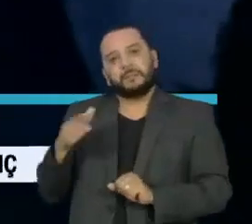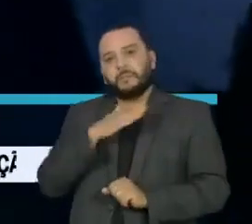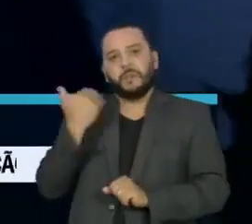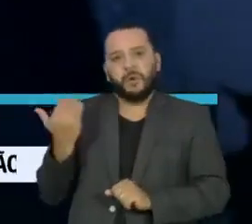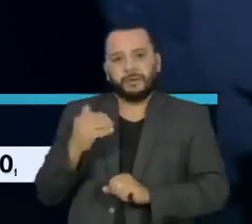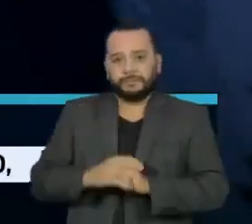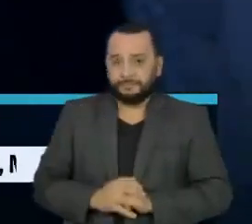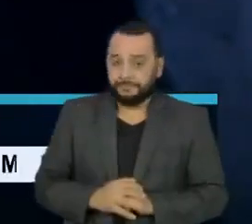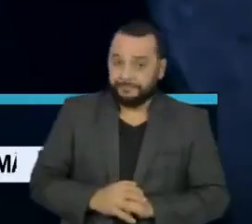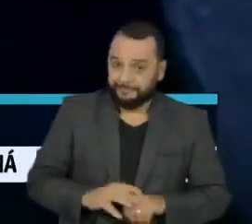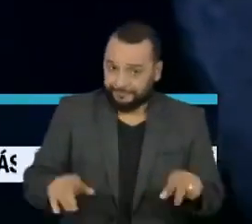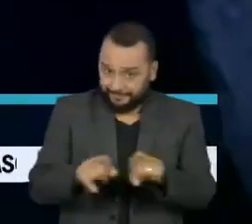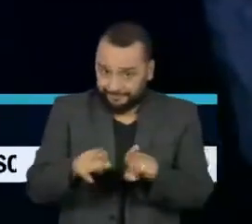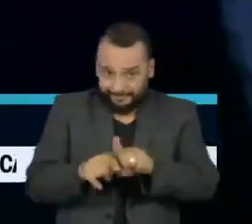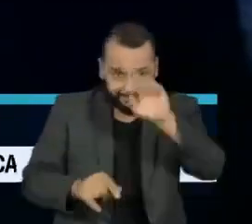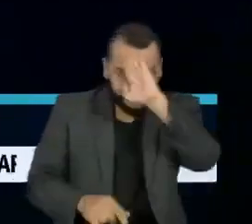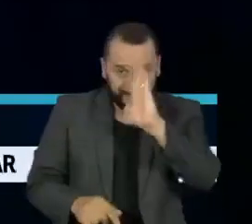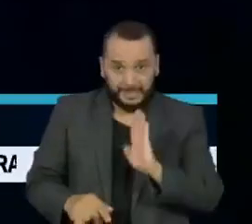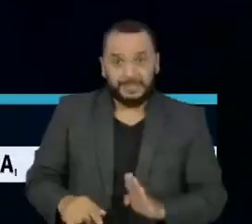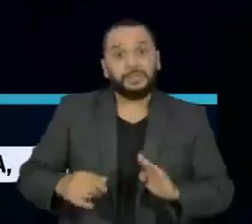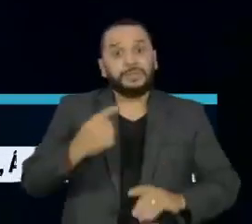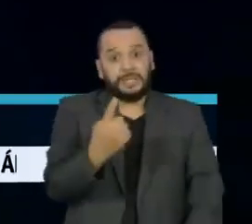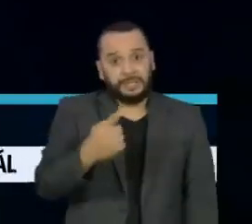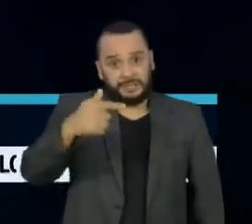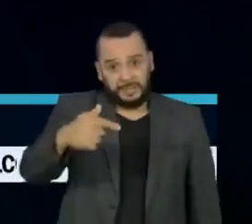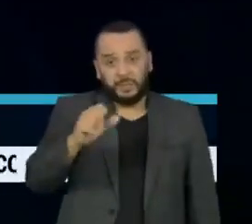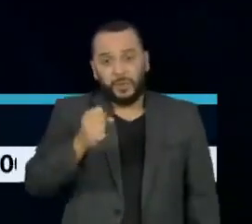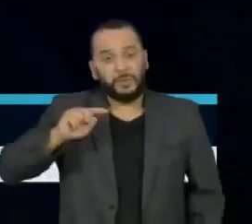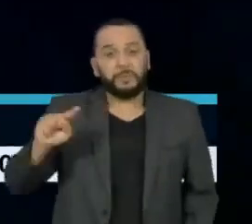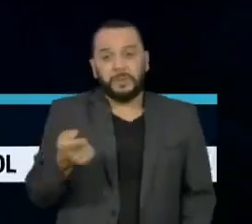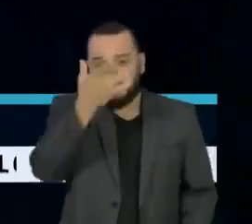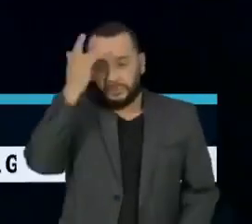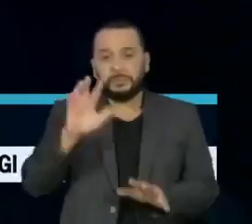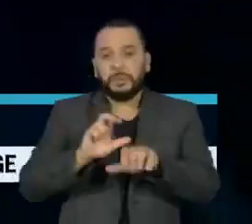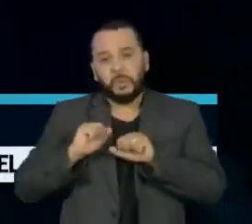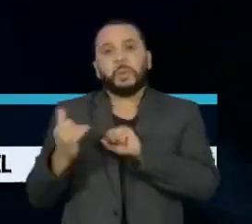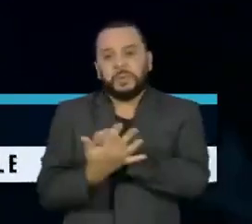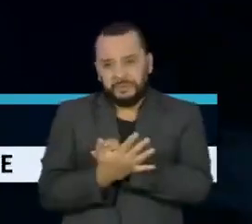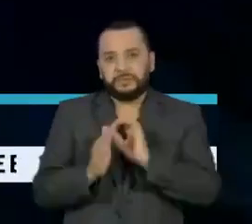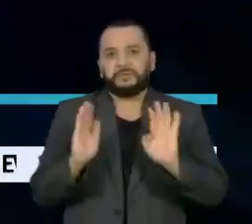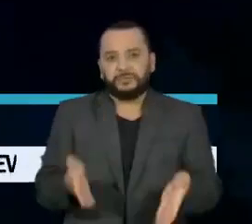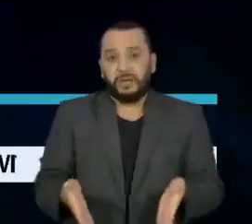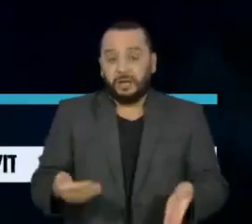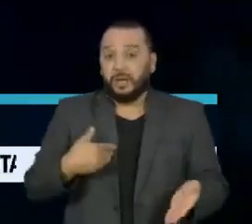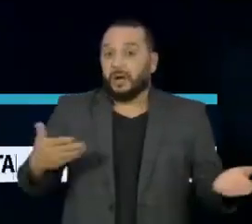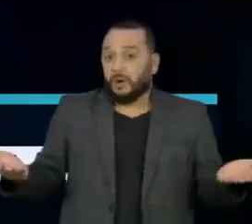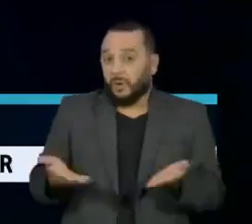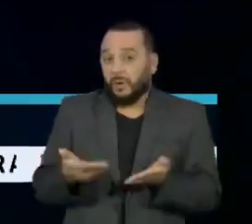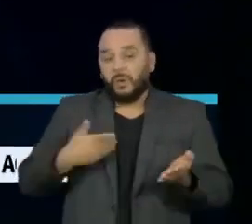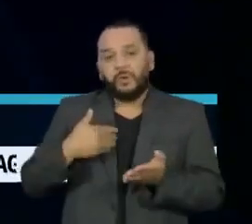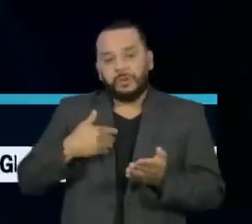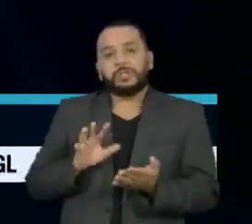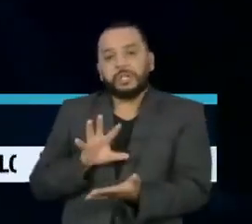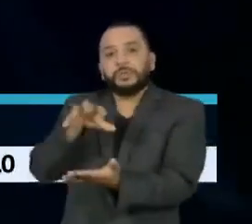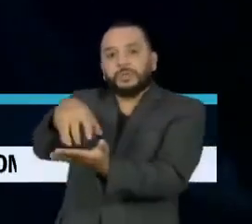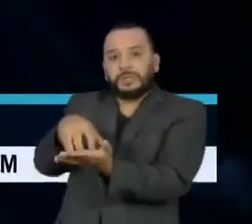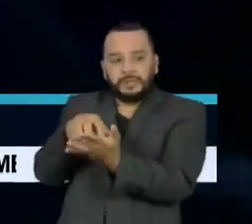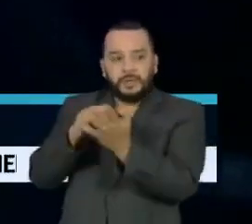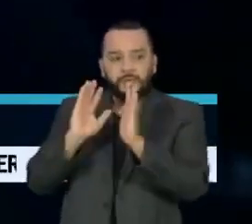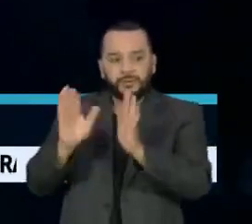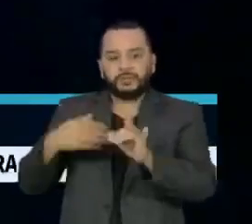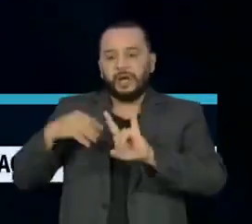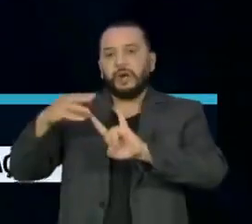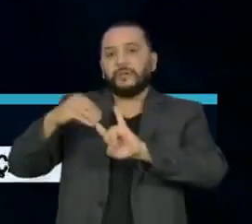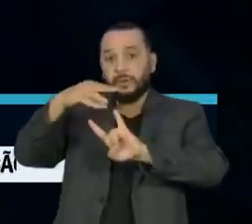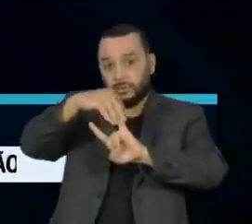O Brasil ultrapassou a marca de 178 mil vítimas da Covid-19. Hoje, a Fundação Oswaldo Cruz fez um alerta